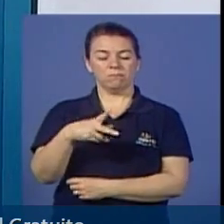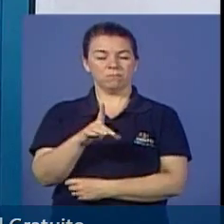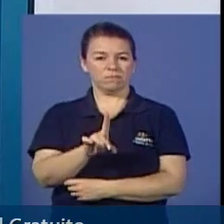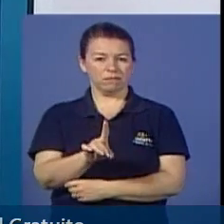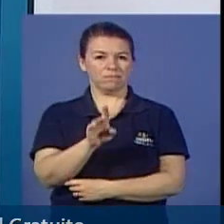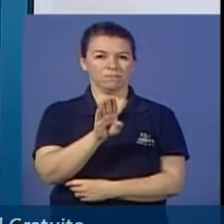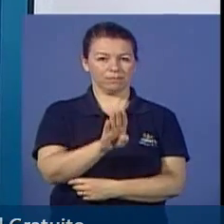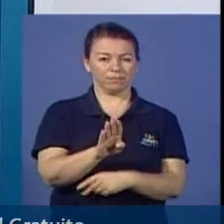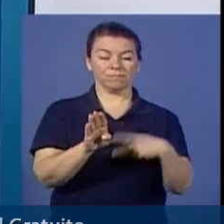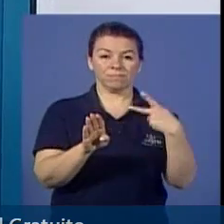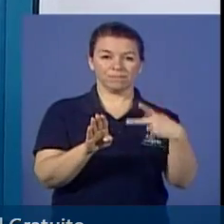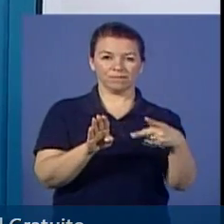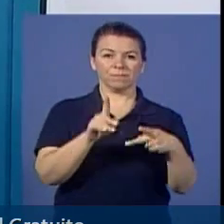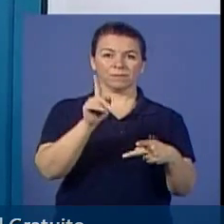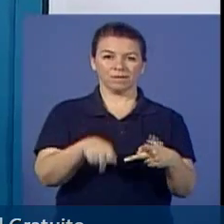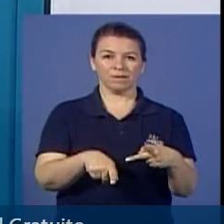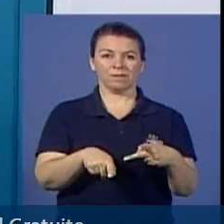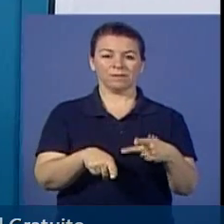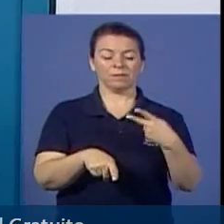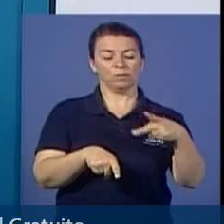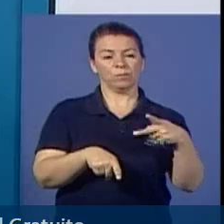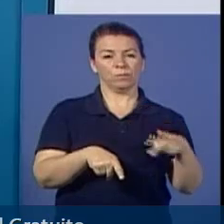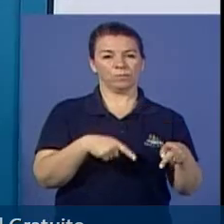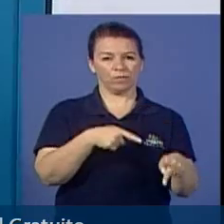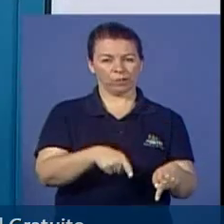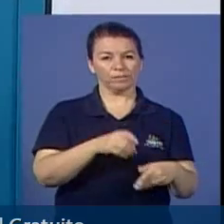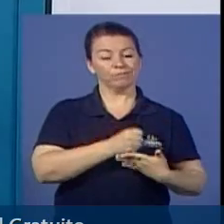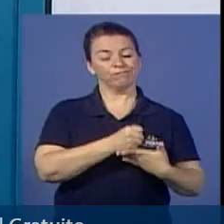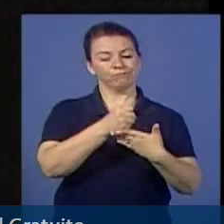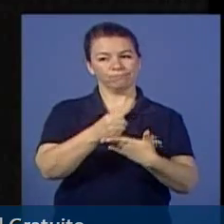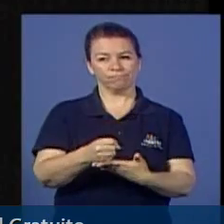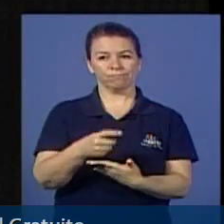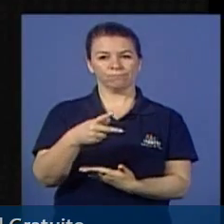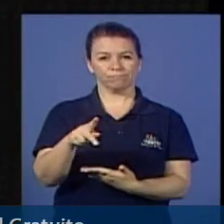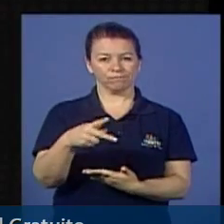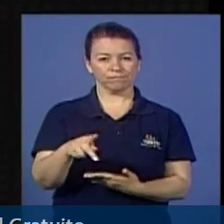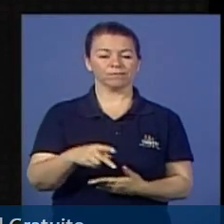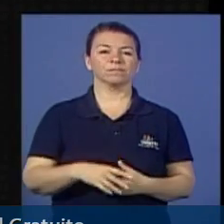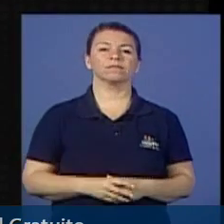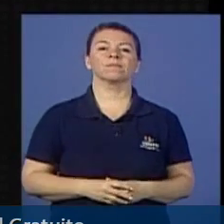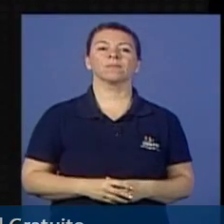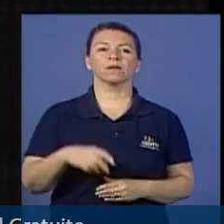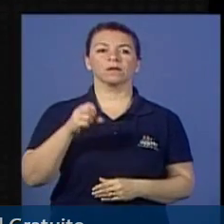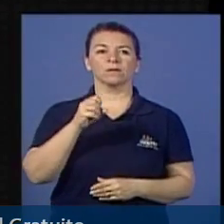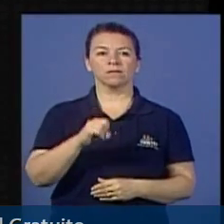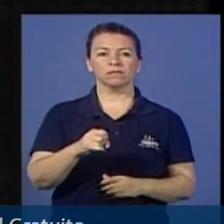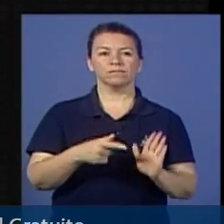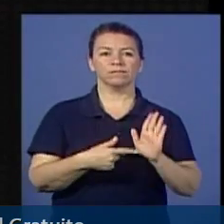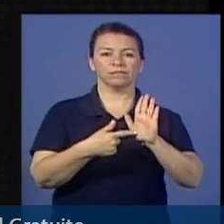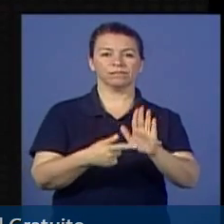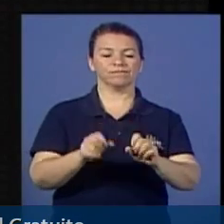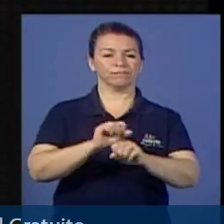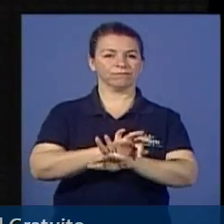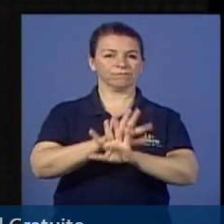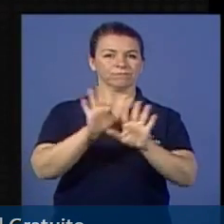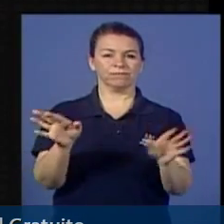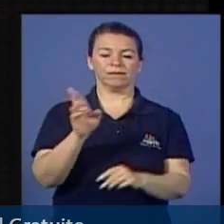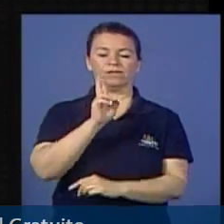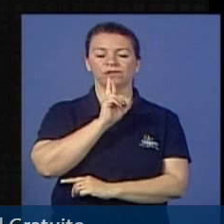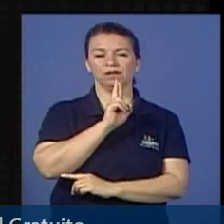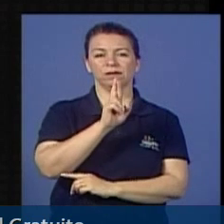é o que nós chamamos de oposição consentida. Certo? Então, se nós viermos para cá, está clara a resposta. A